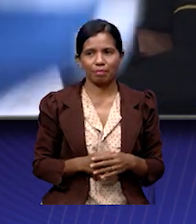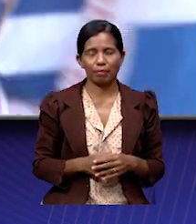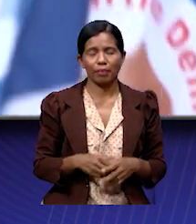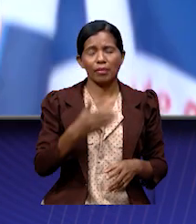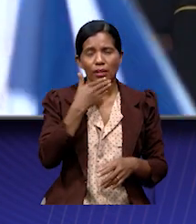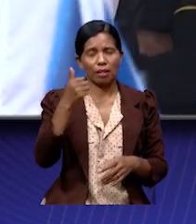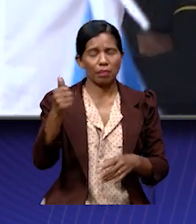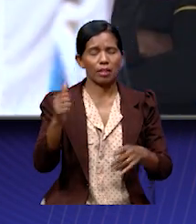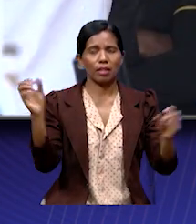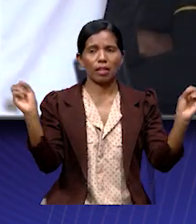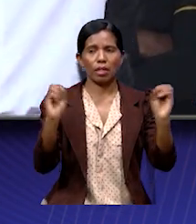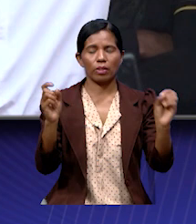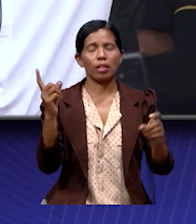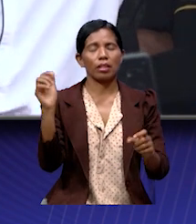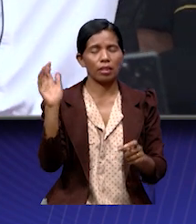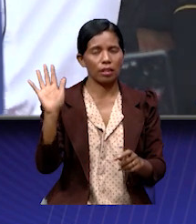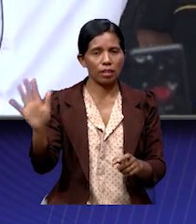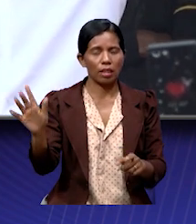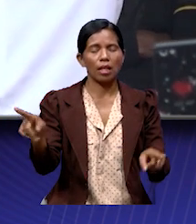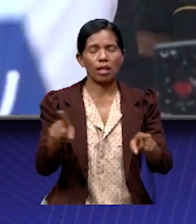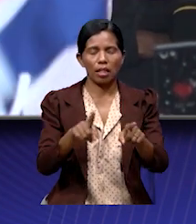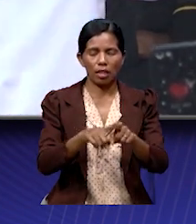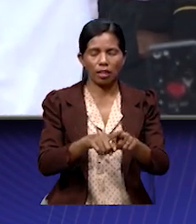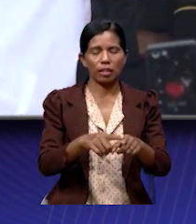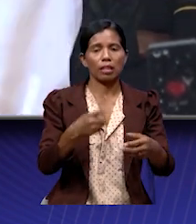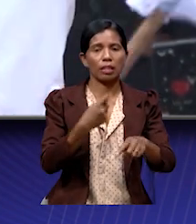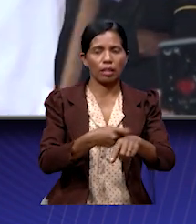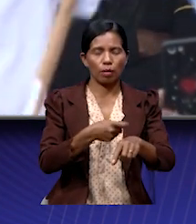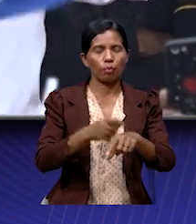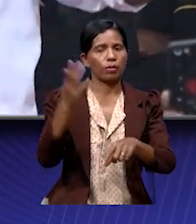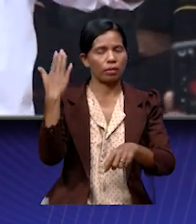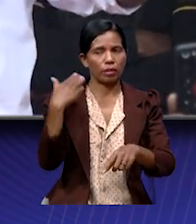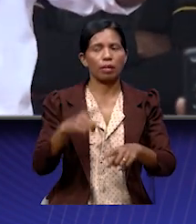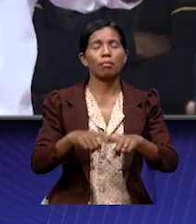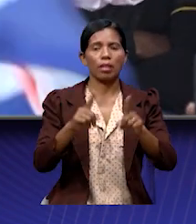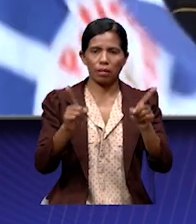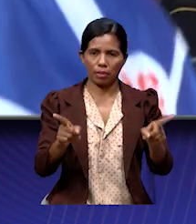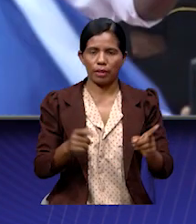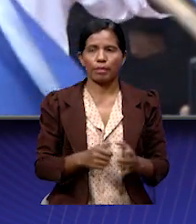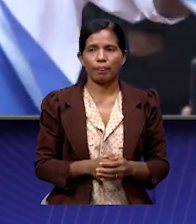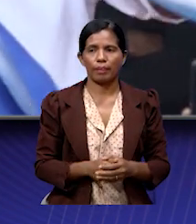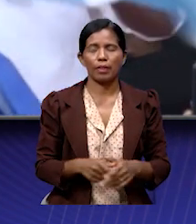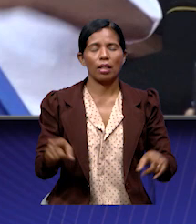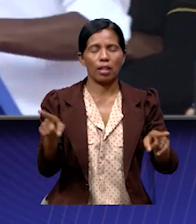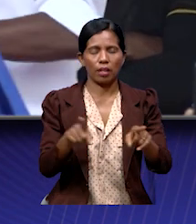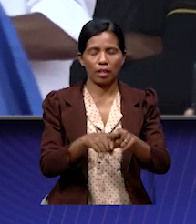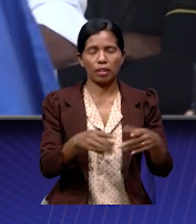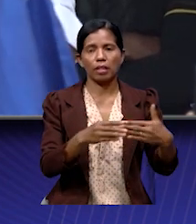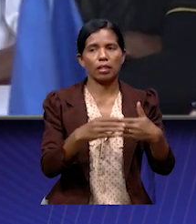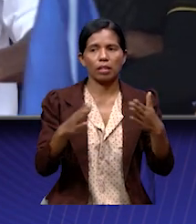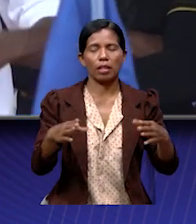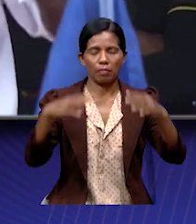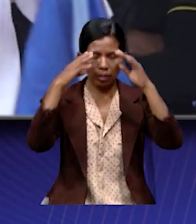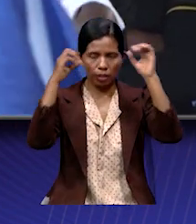Terbaik la oze tamba nia hanesan lutador ya pasado. Mai be nia mos lutador presente ni